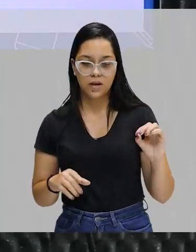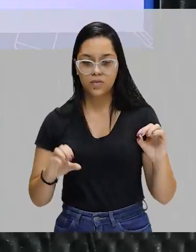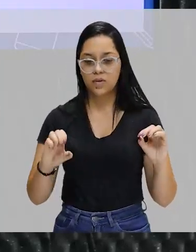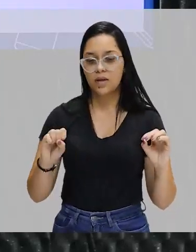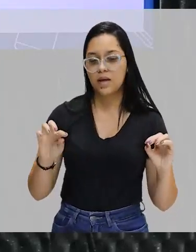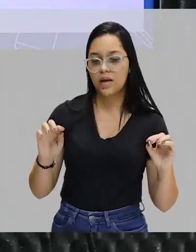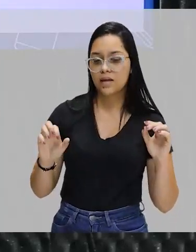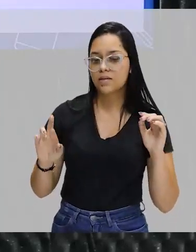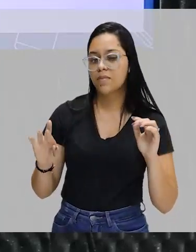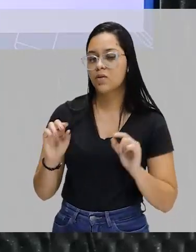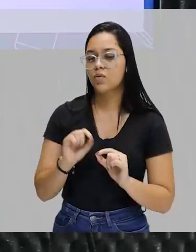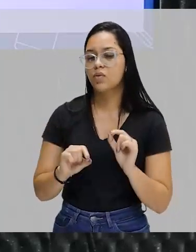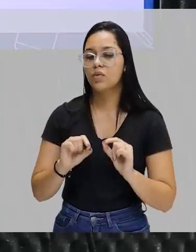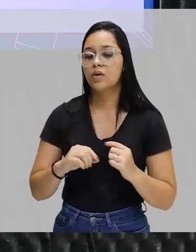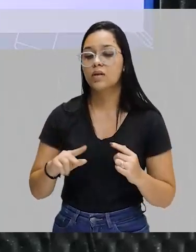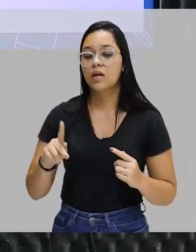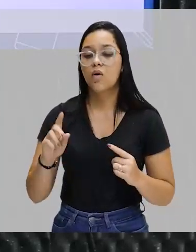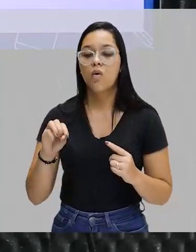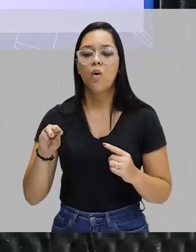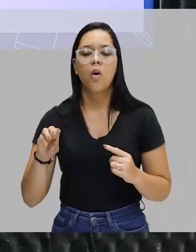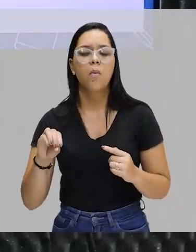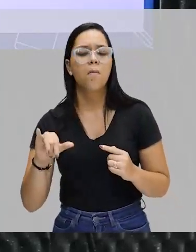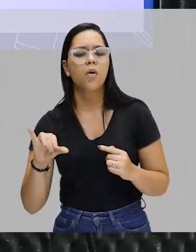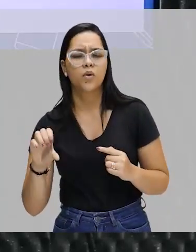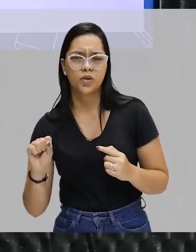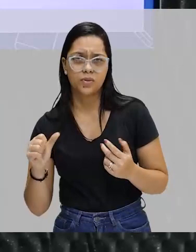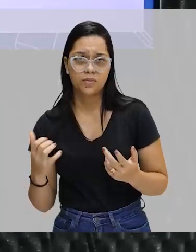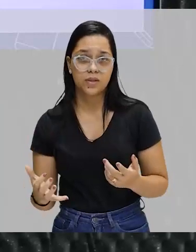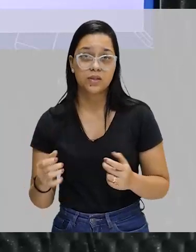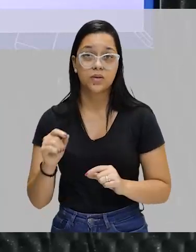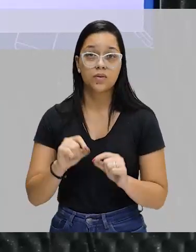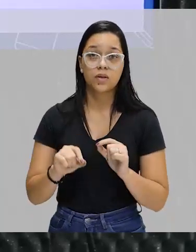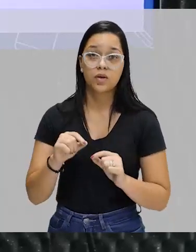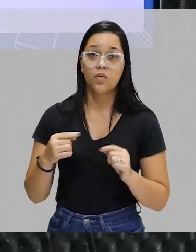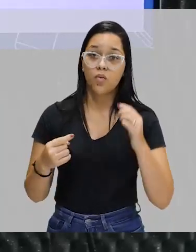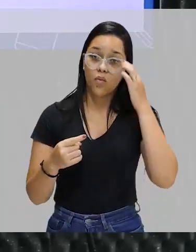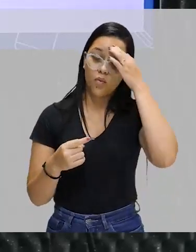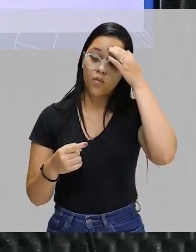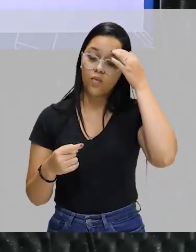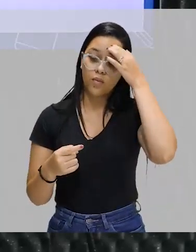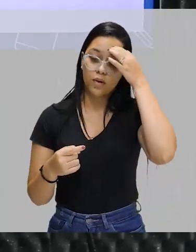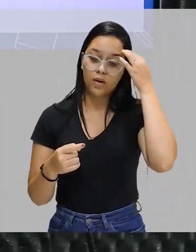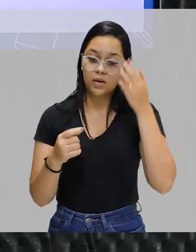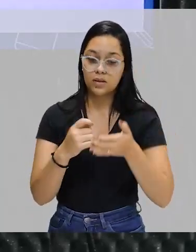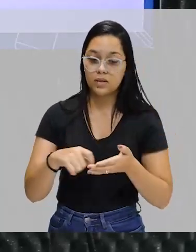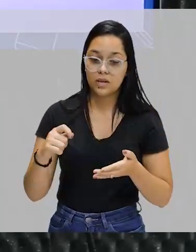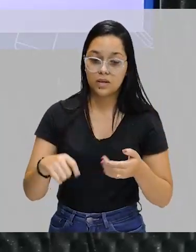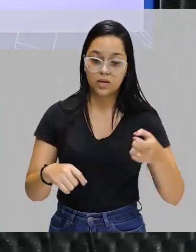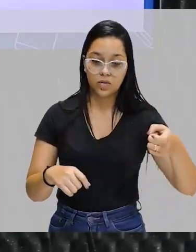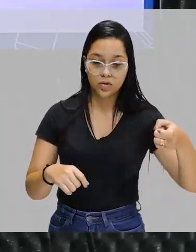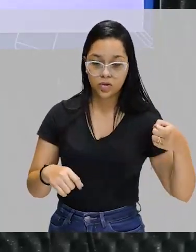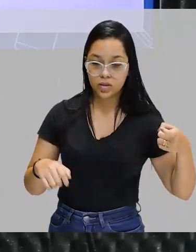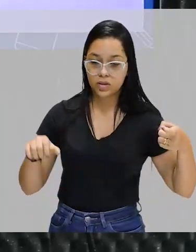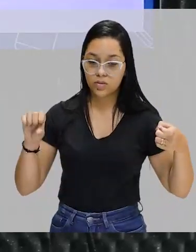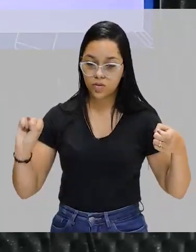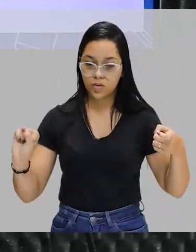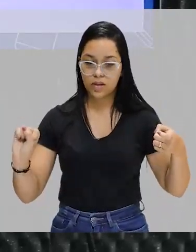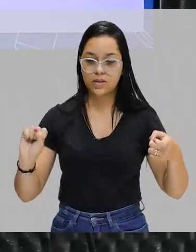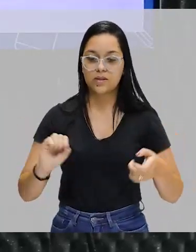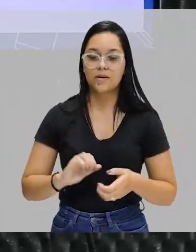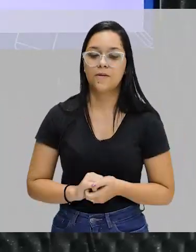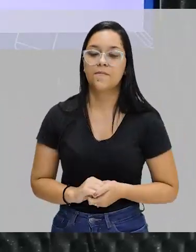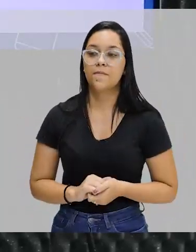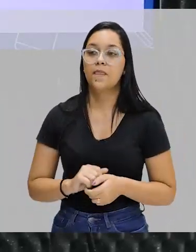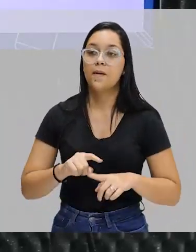esperto. Ele diz que são homônimas, né? Sendo que uma está escrita com X e outra está escrita com